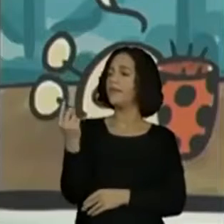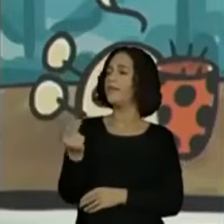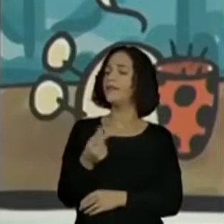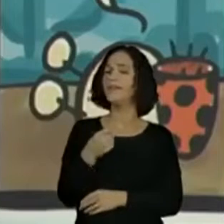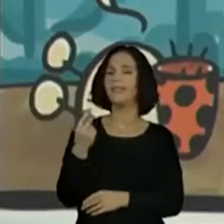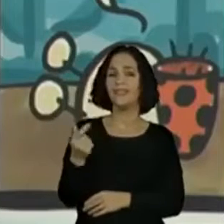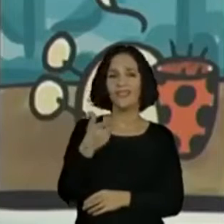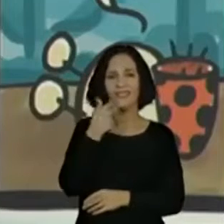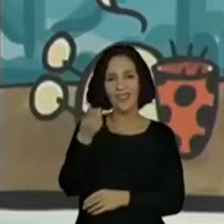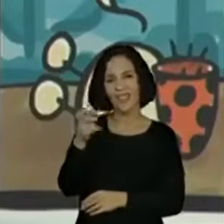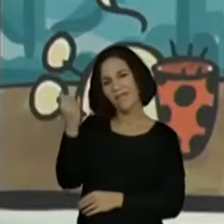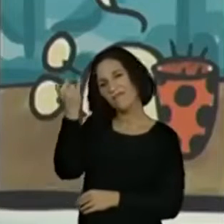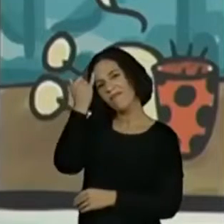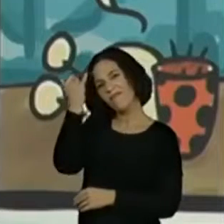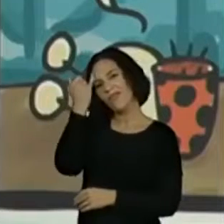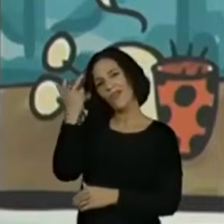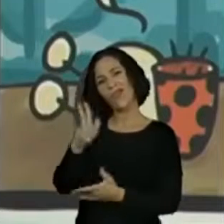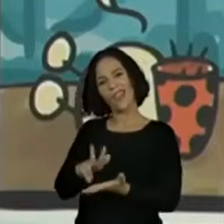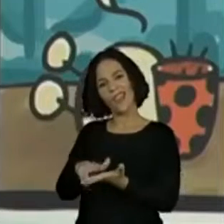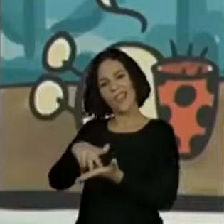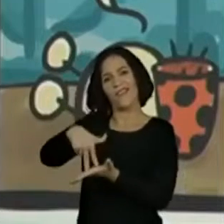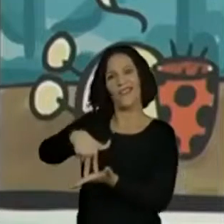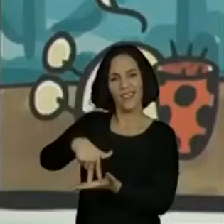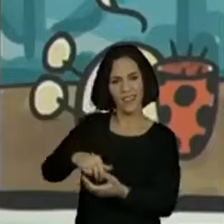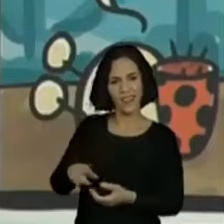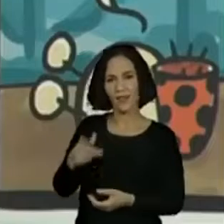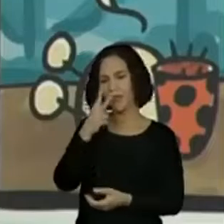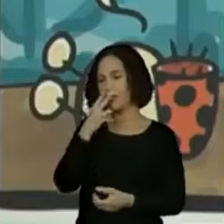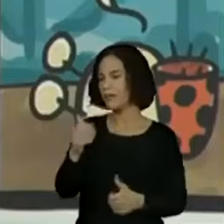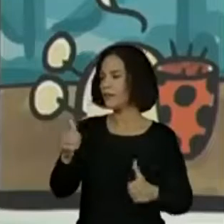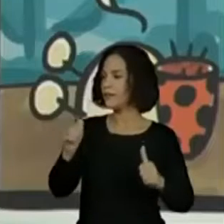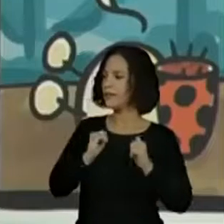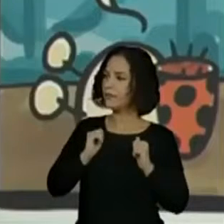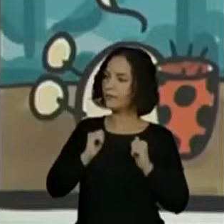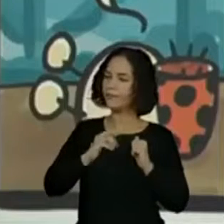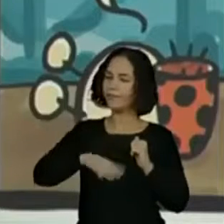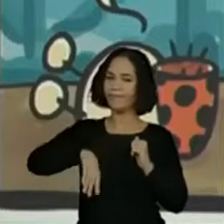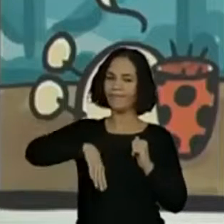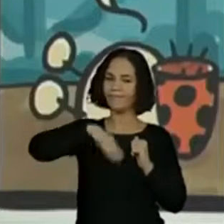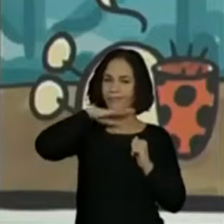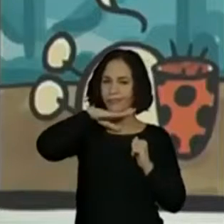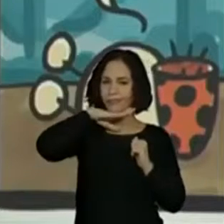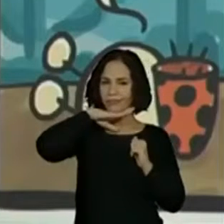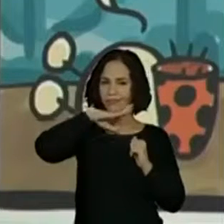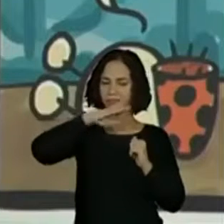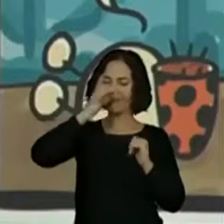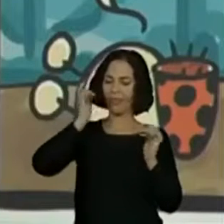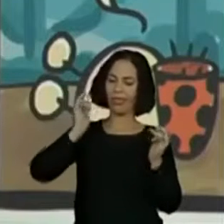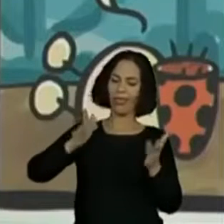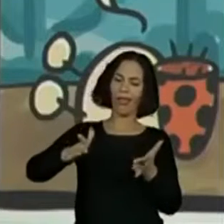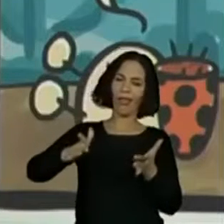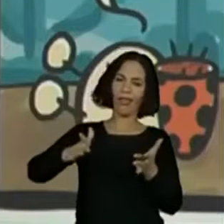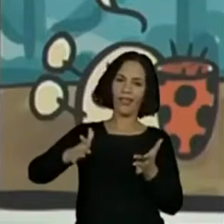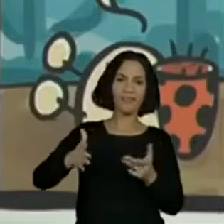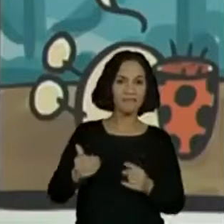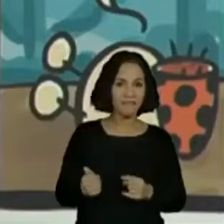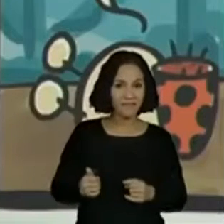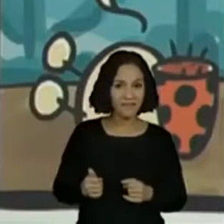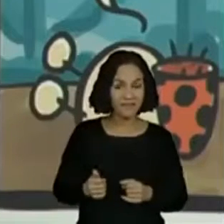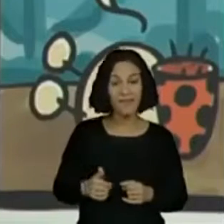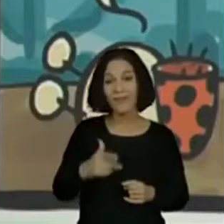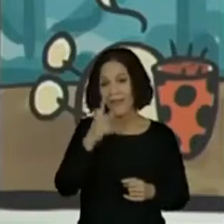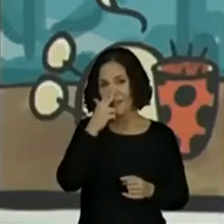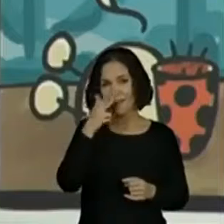é preguiçosa e não quer se levantar, professora. Está num tédio. No tédio. Tédio. Está lá largada. Será que esse ano está